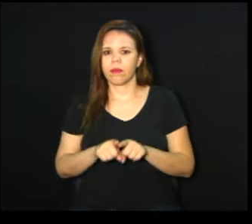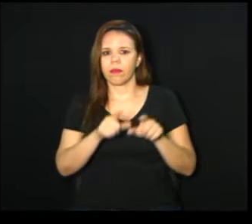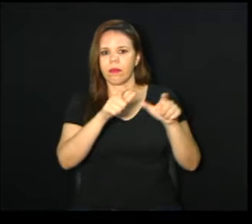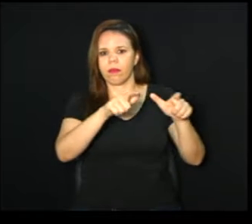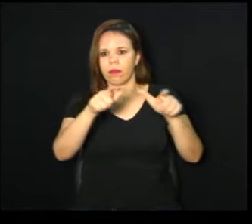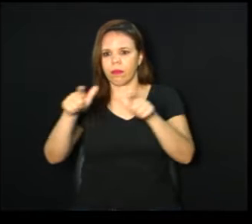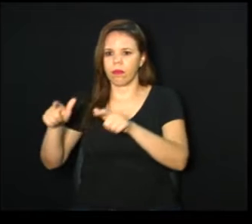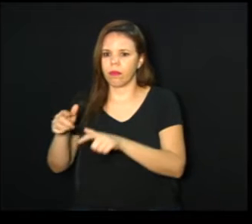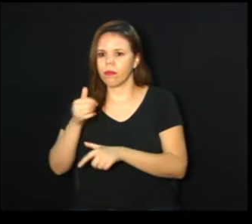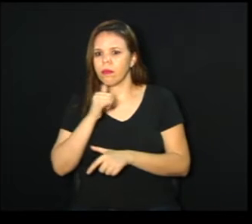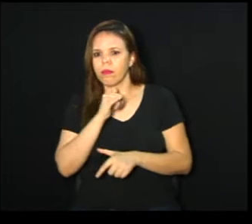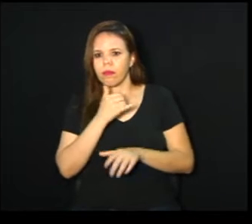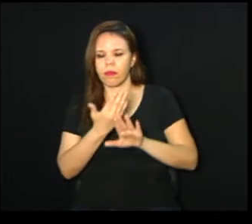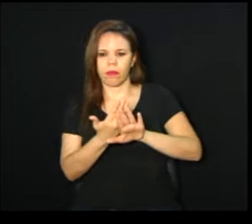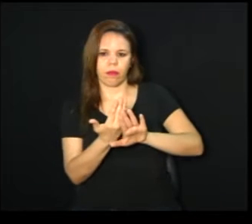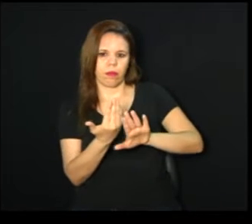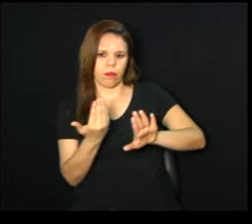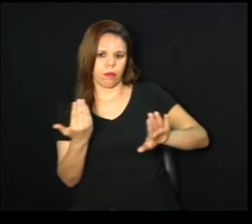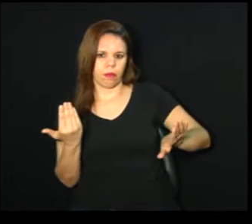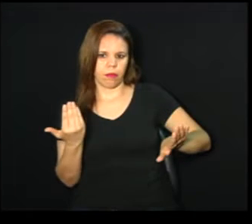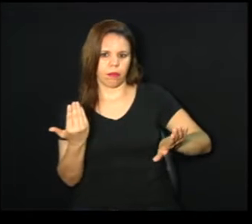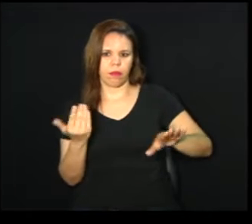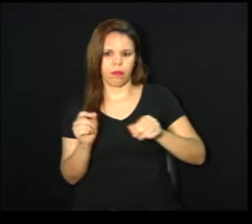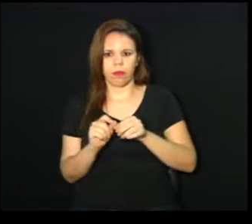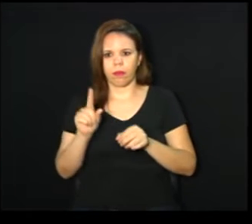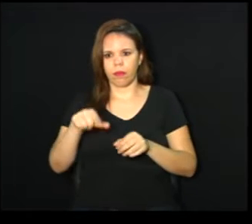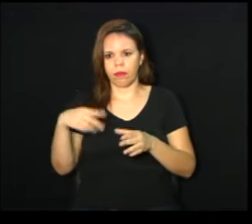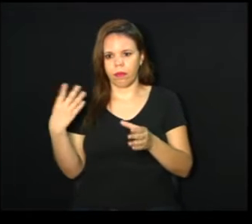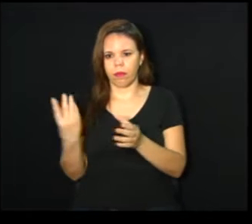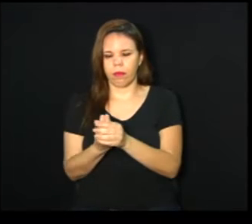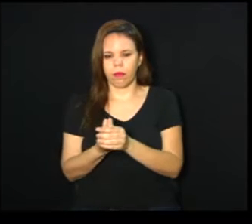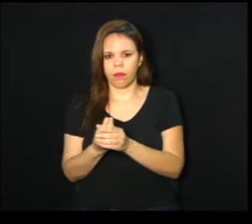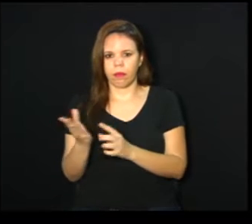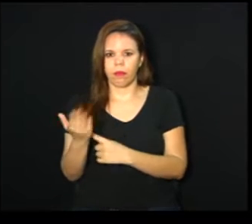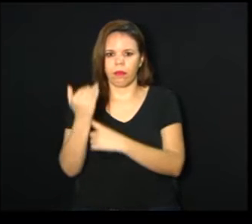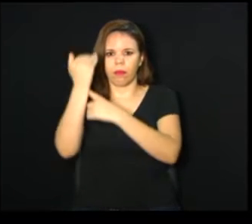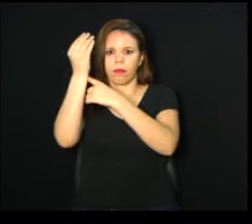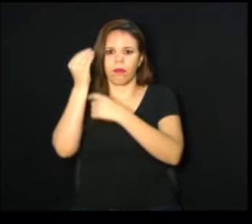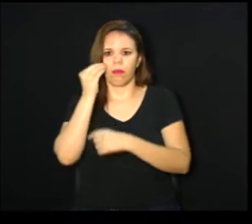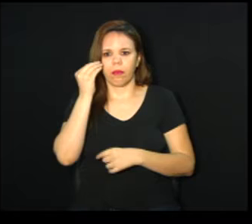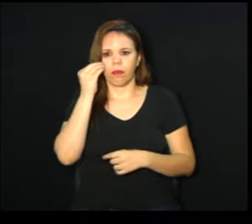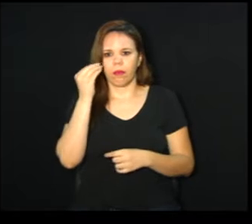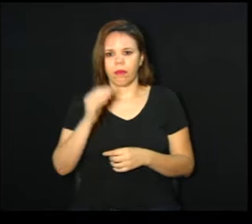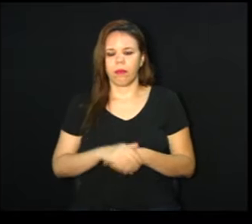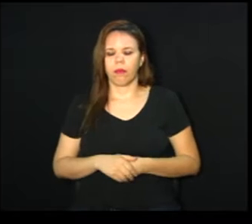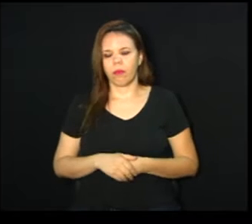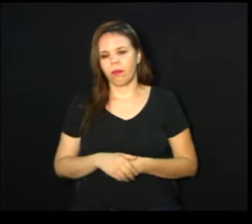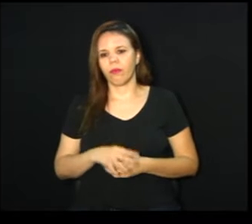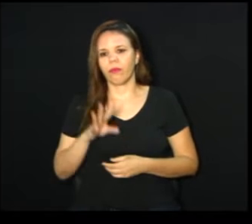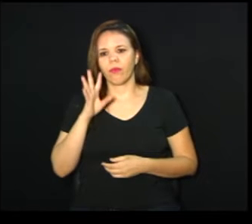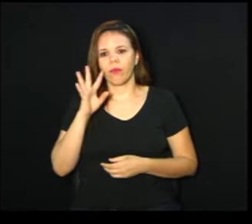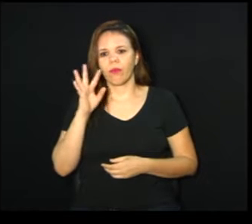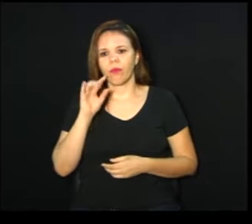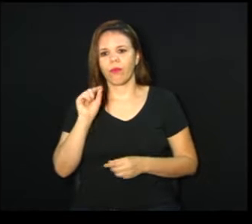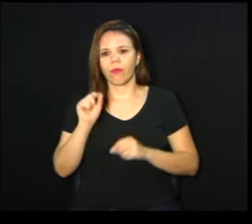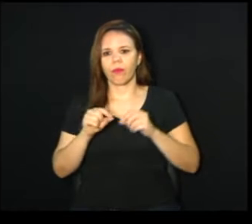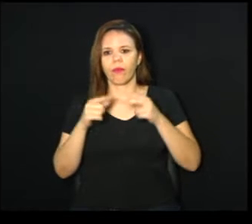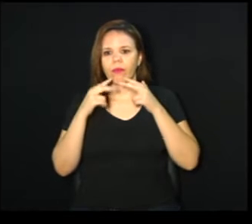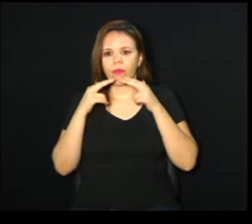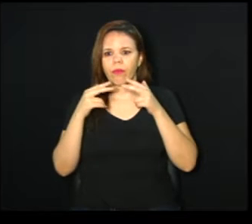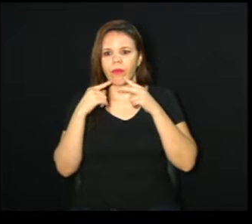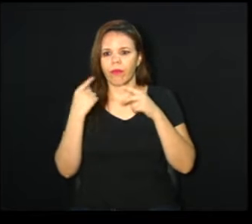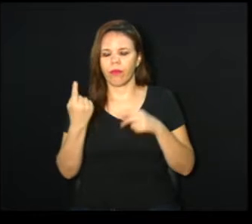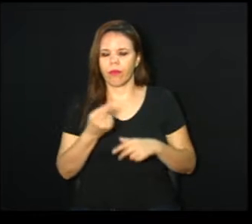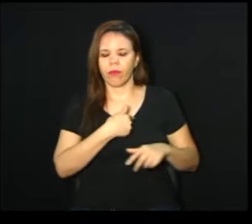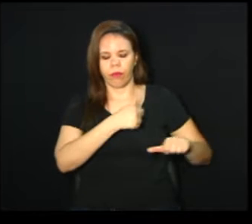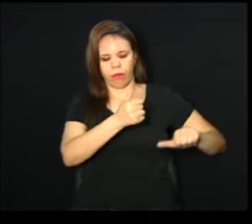nós separamos ele para fazer essa implantação das tecnologias. O bacana dessa inovação é que nós